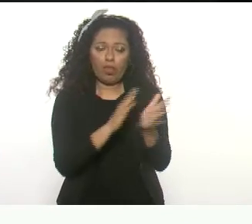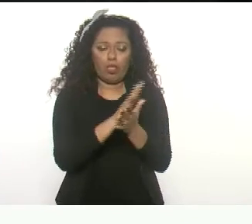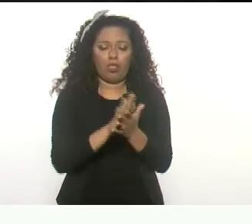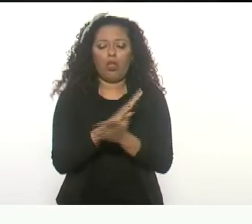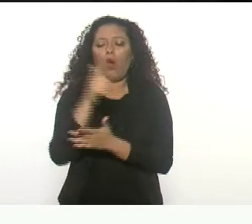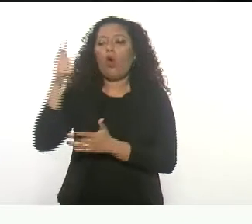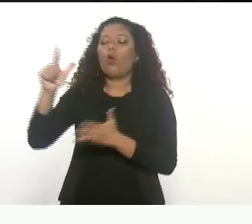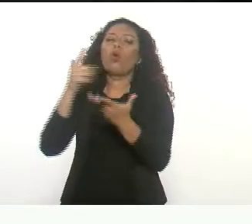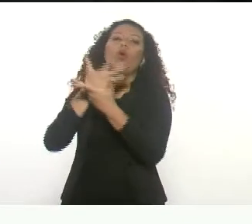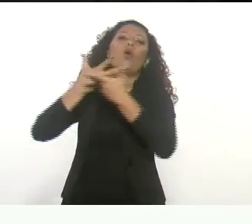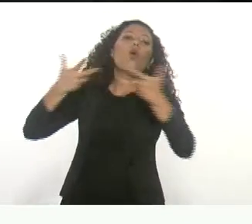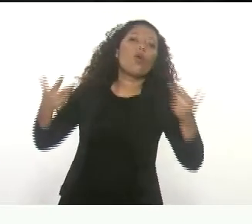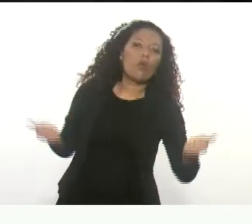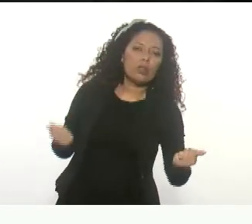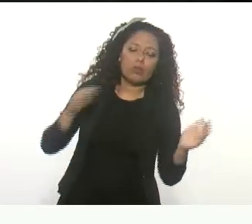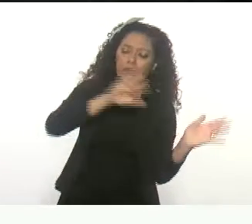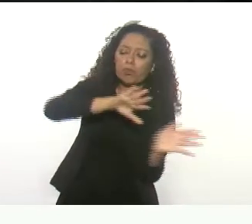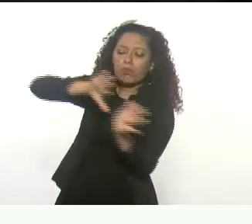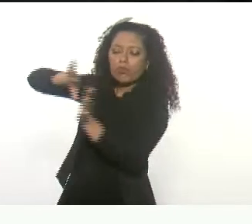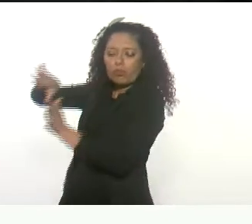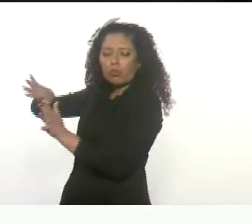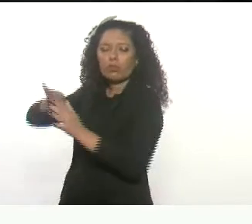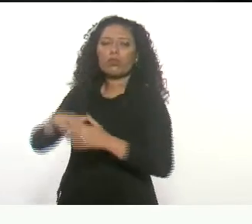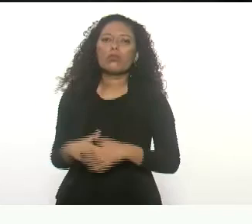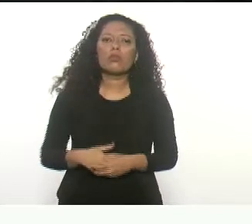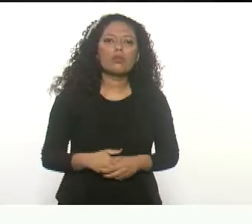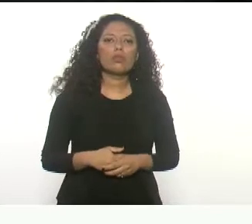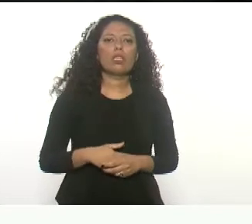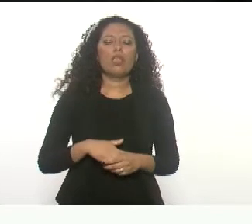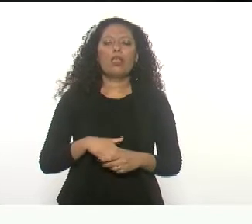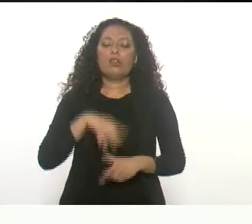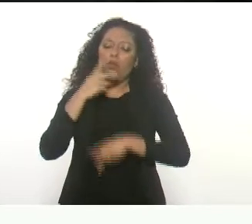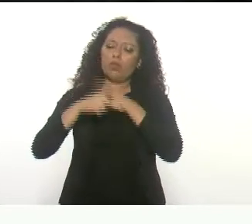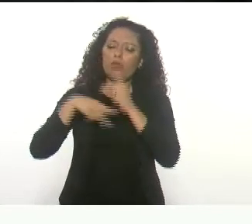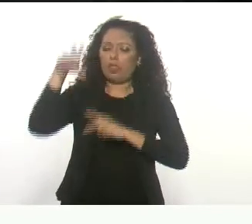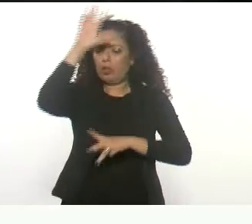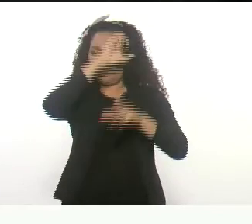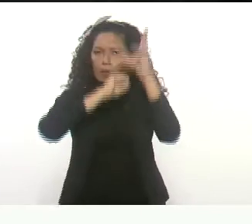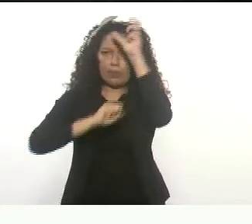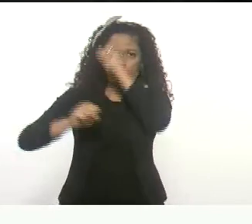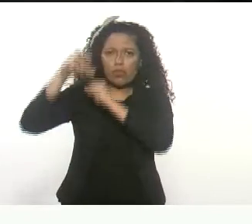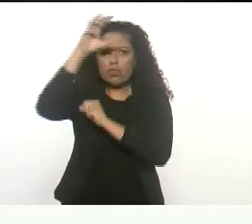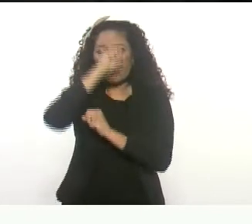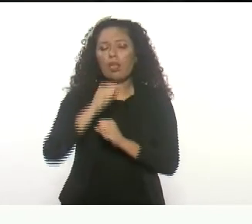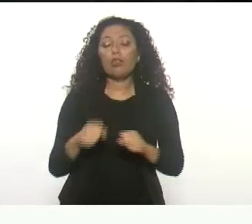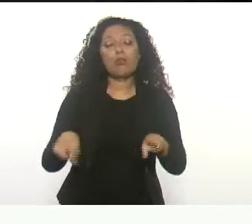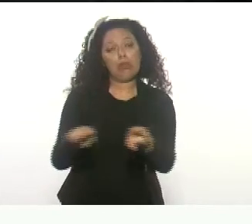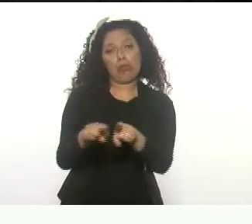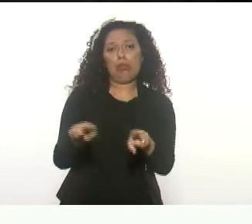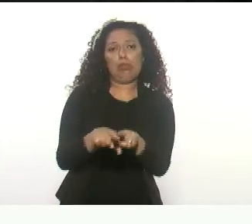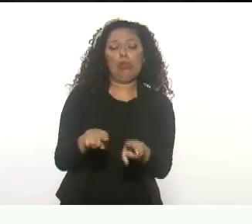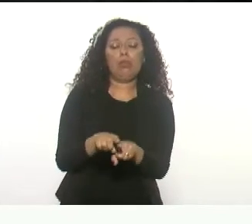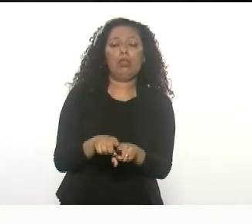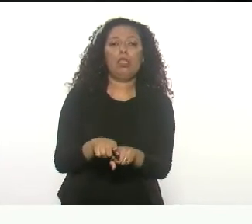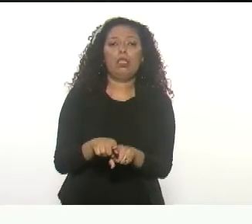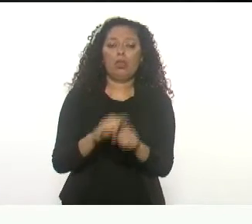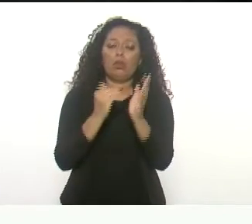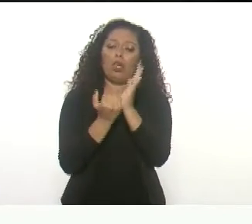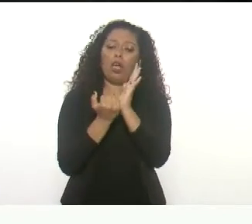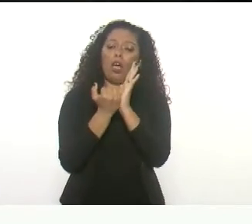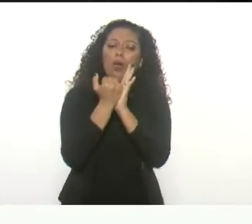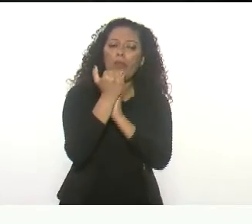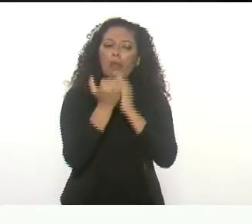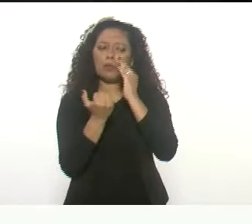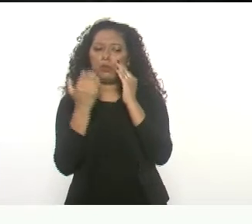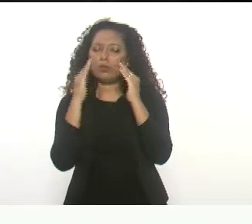Outras promessas, então, além da aprendizagem, né? Que aquilo tudo ali influencia tanto a aprendizagem quanto a aumento da